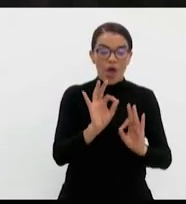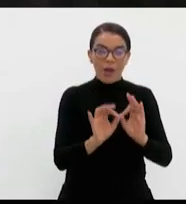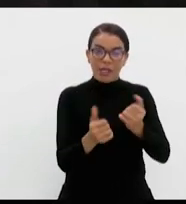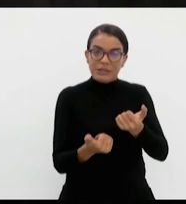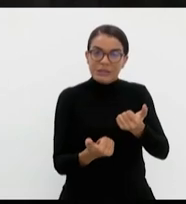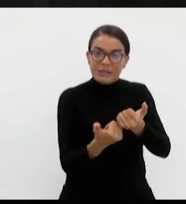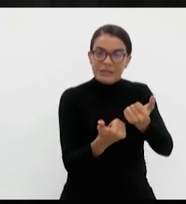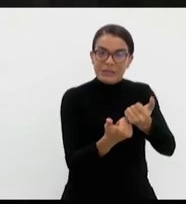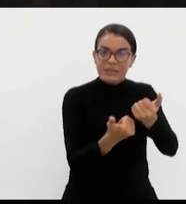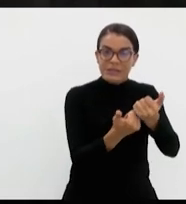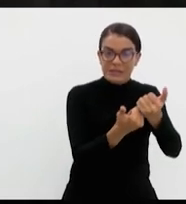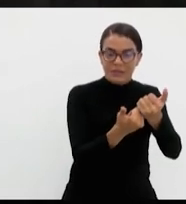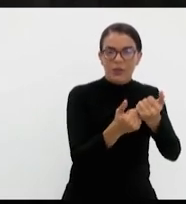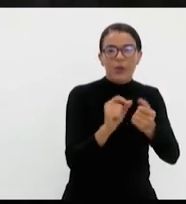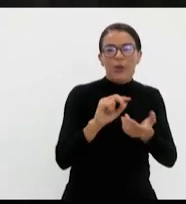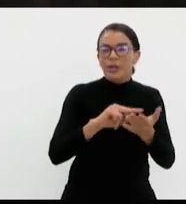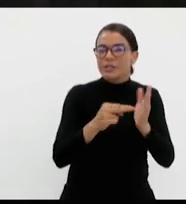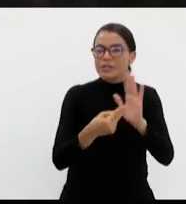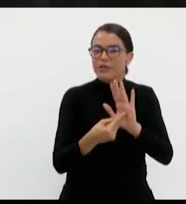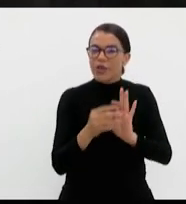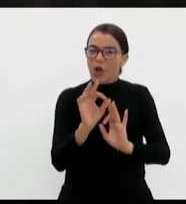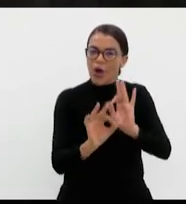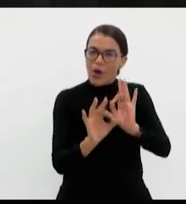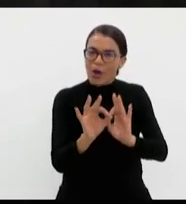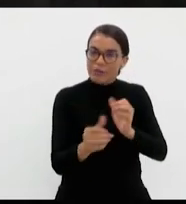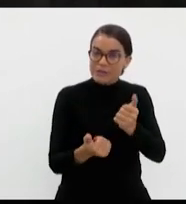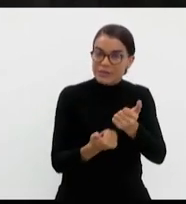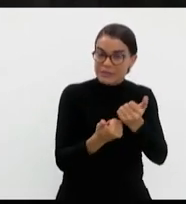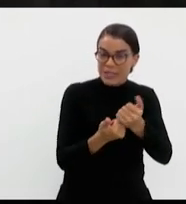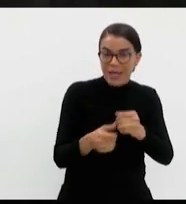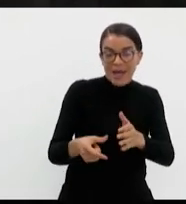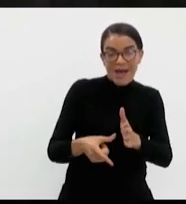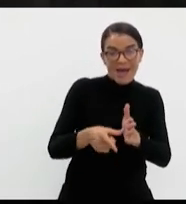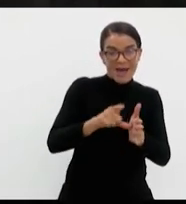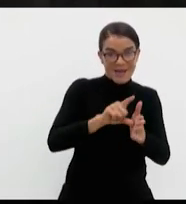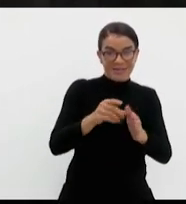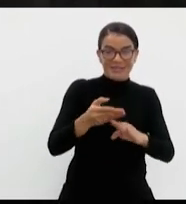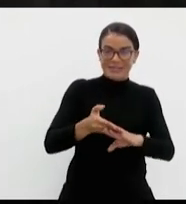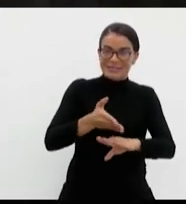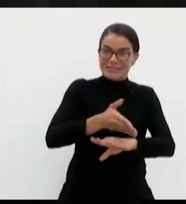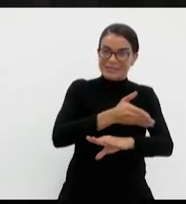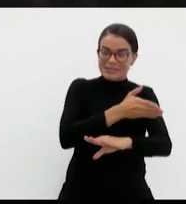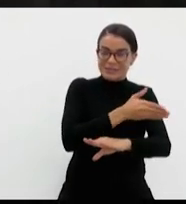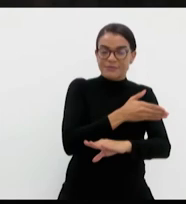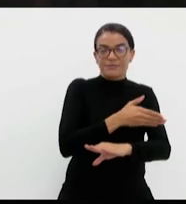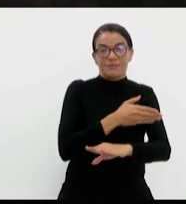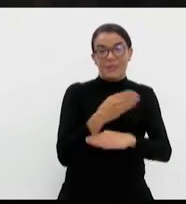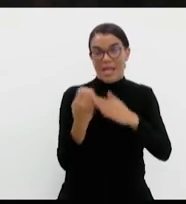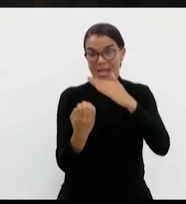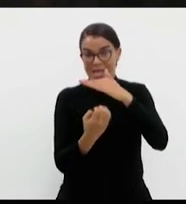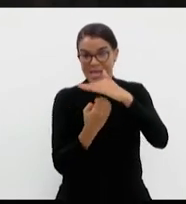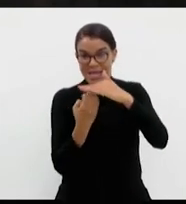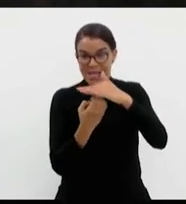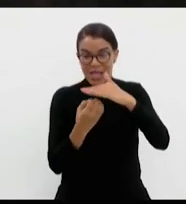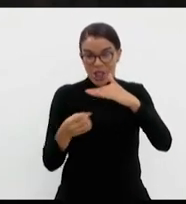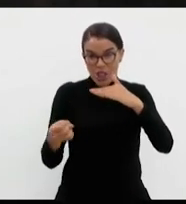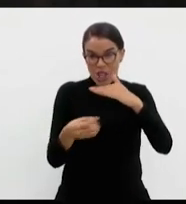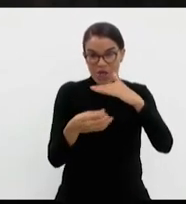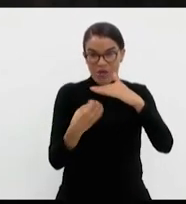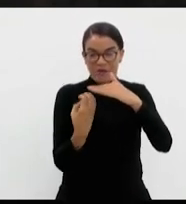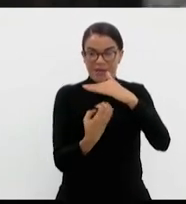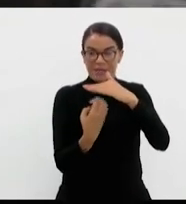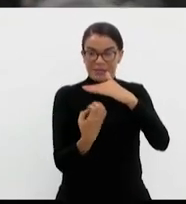assistida. O que é operação assistida? Antes da concessionária, da nova